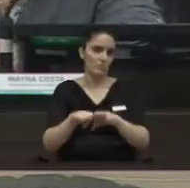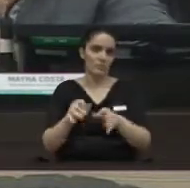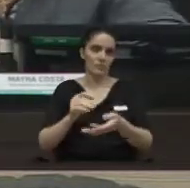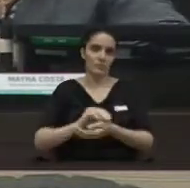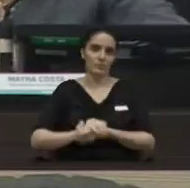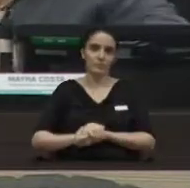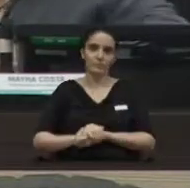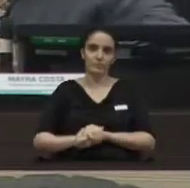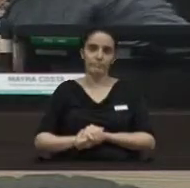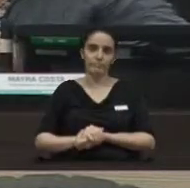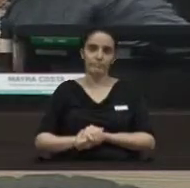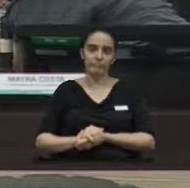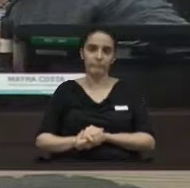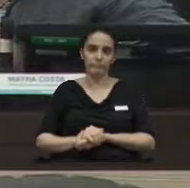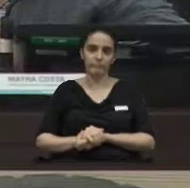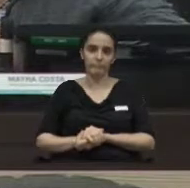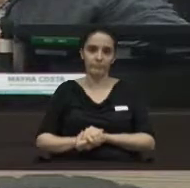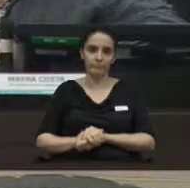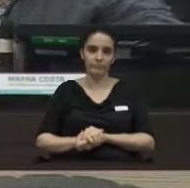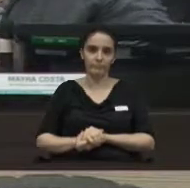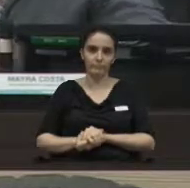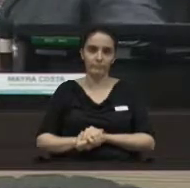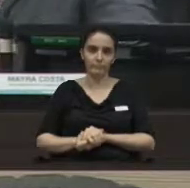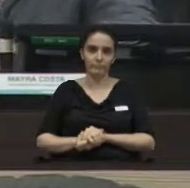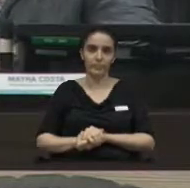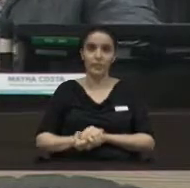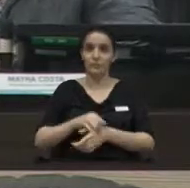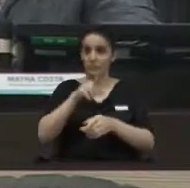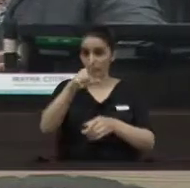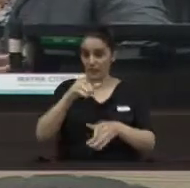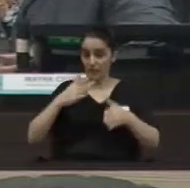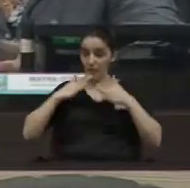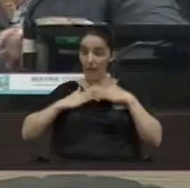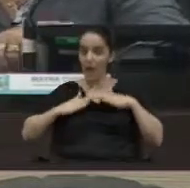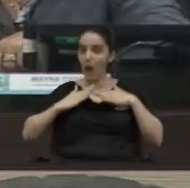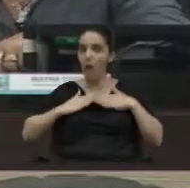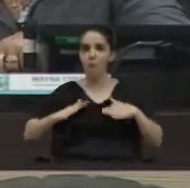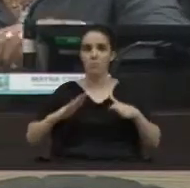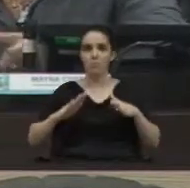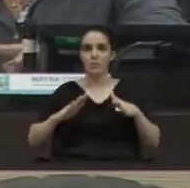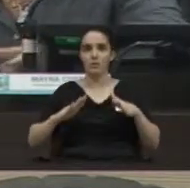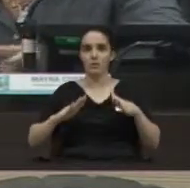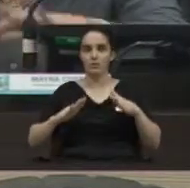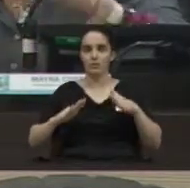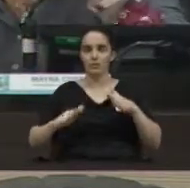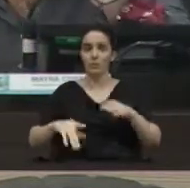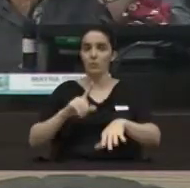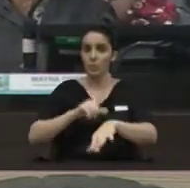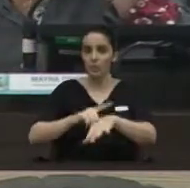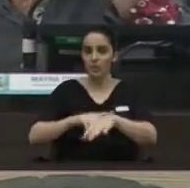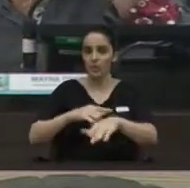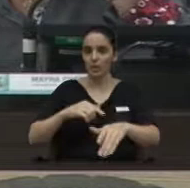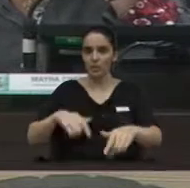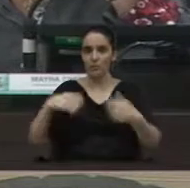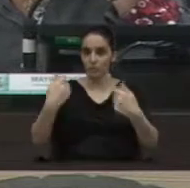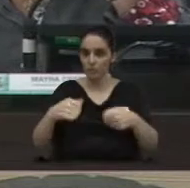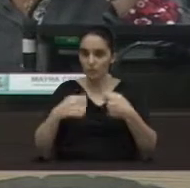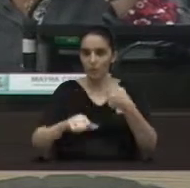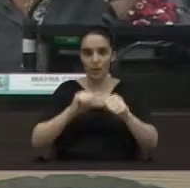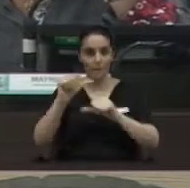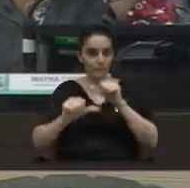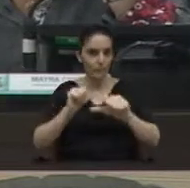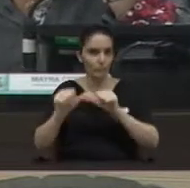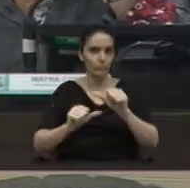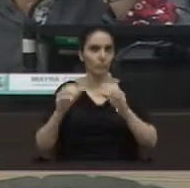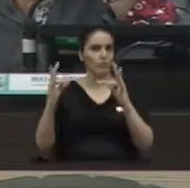Essa é a realidade. Com relação à vacância, podem ficar tranquilos que o tempo necessário para fazer as alterações, aliás,